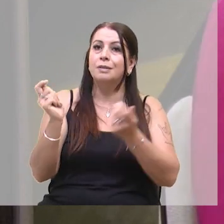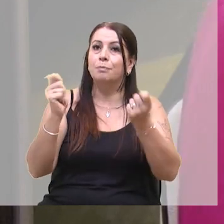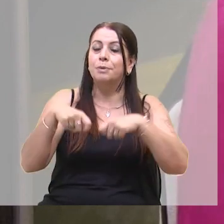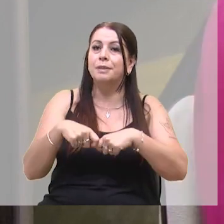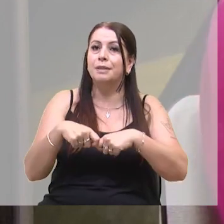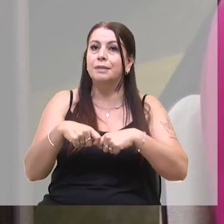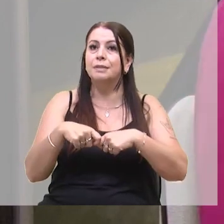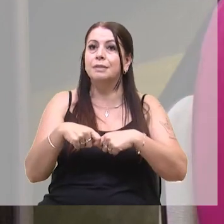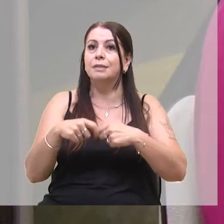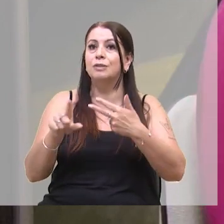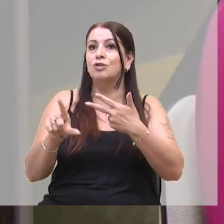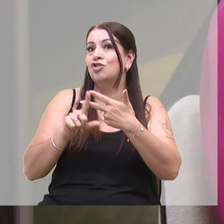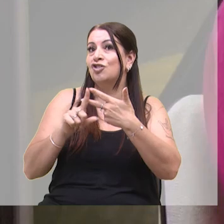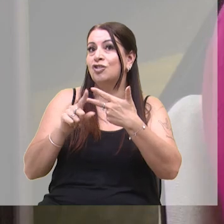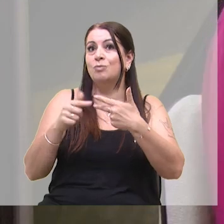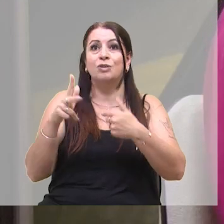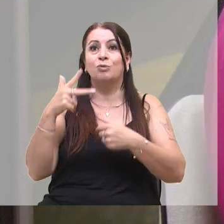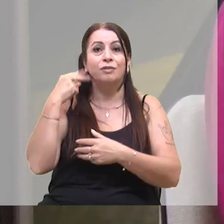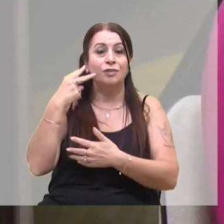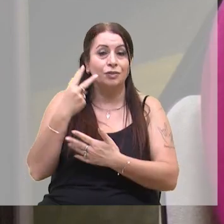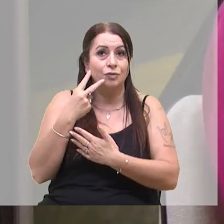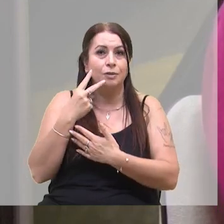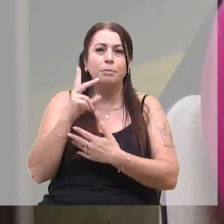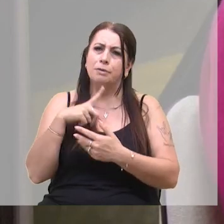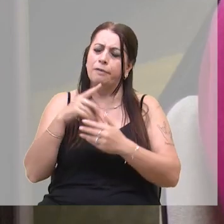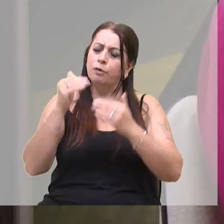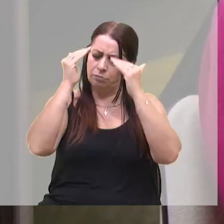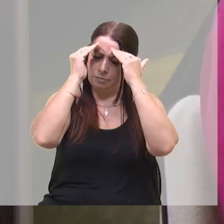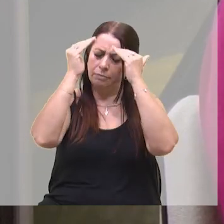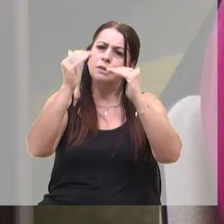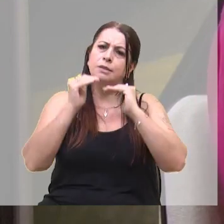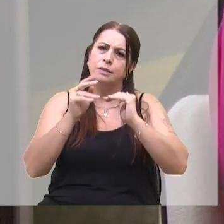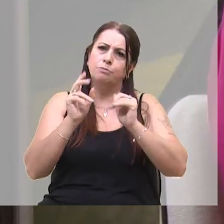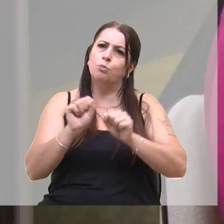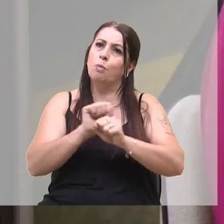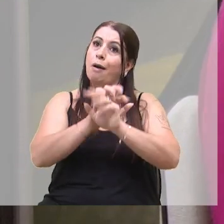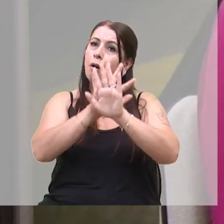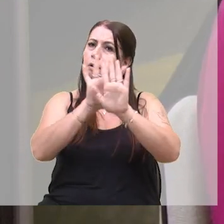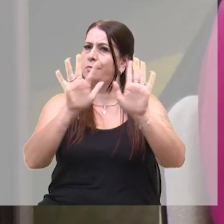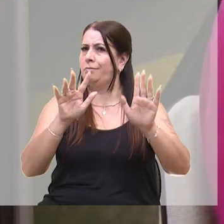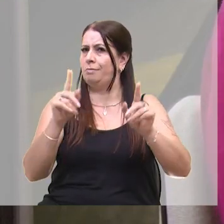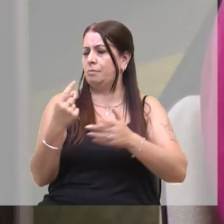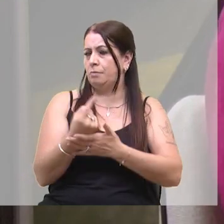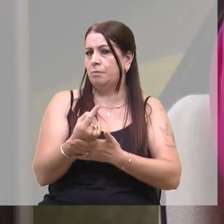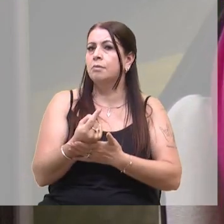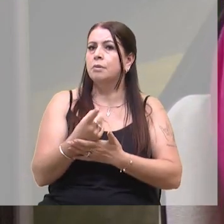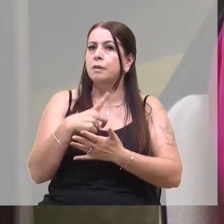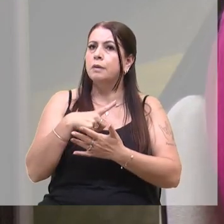né? Sem a gente não existe essa possibilidade, sem o legislativo, sem os vereadores. Mas sempre houve um respeito, né? Uma clareza disso, assim, de